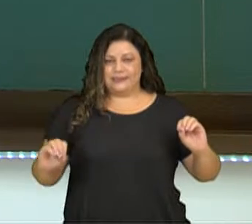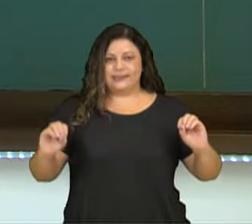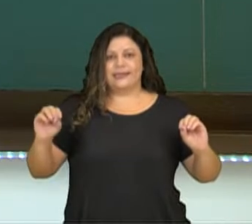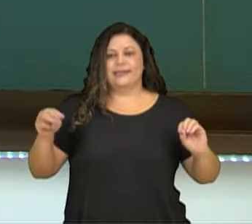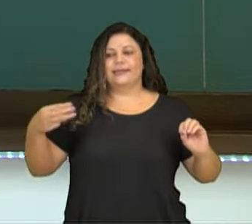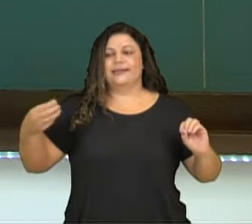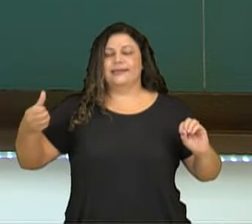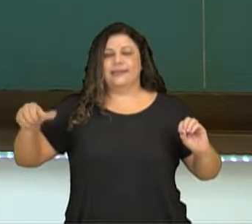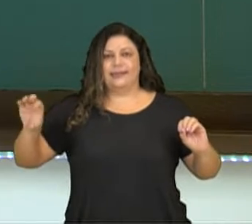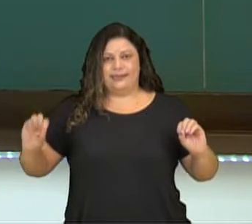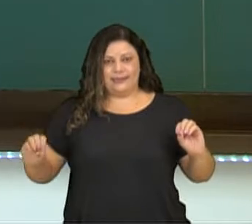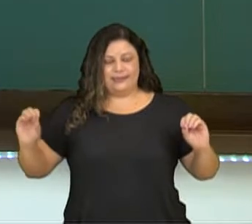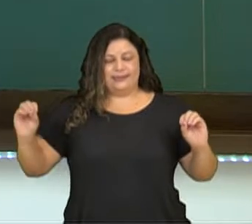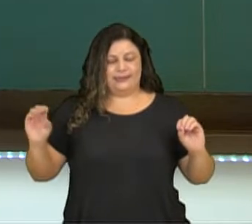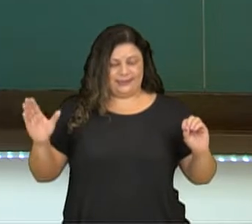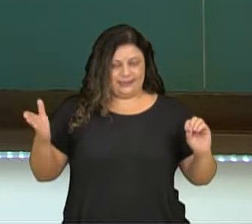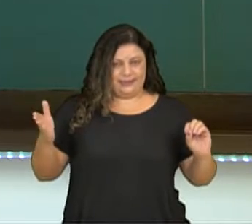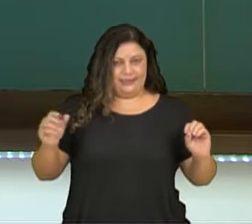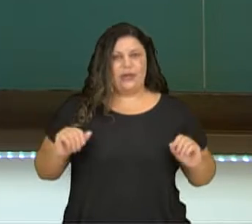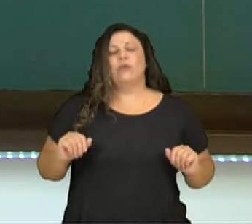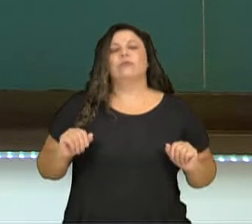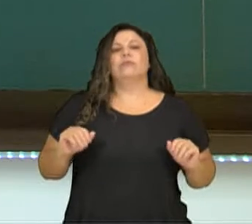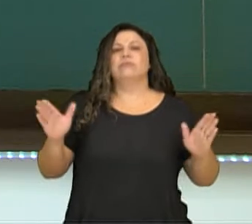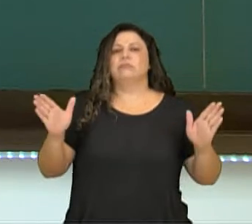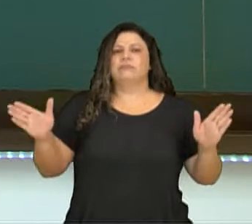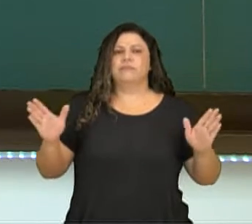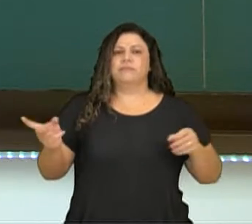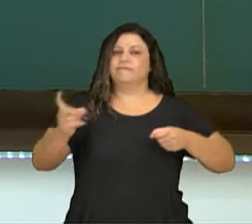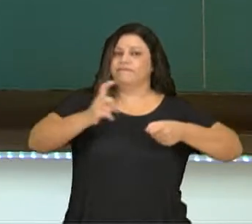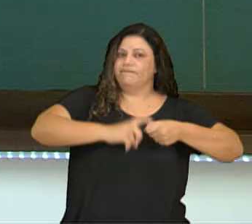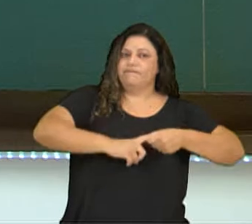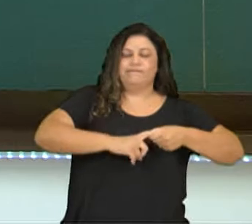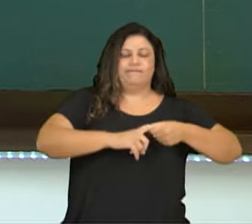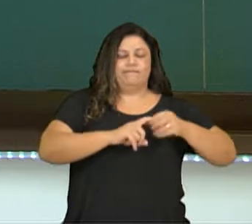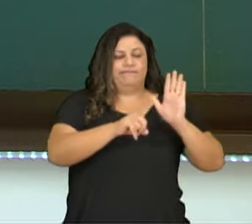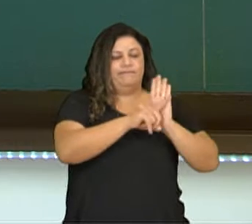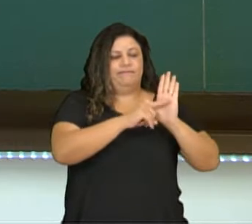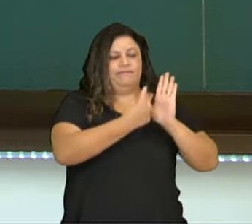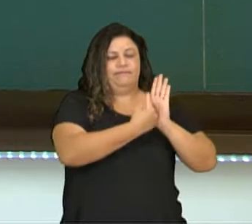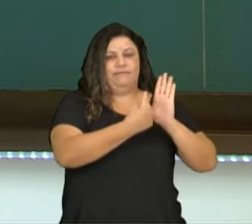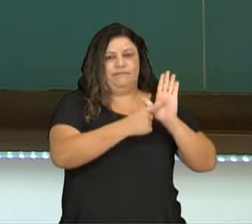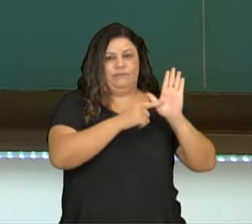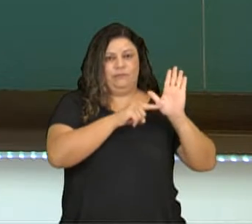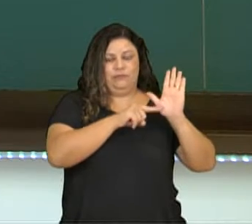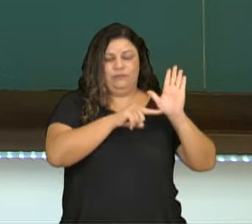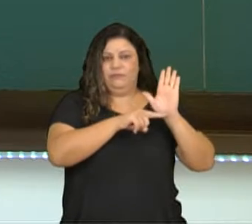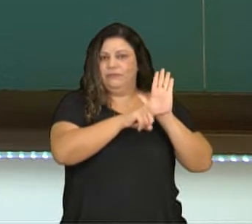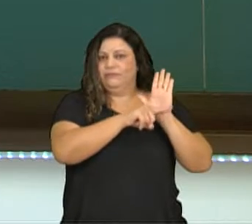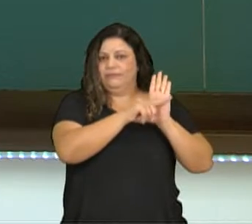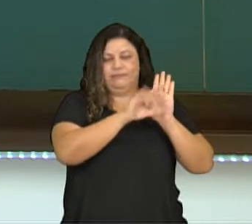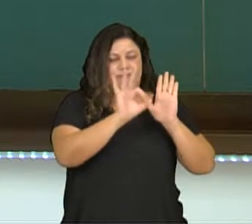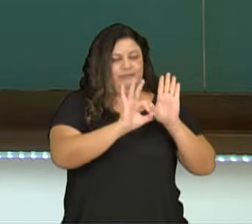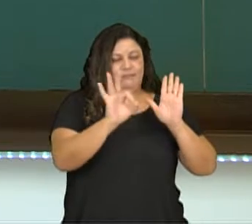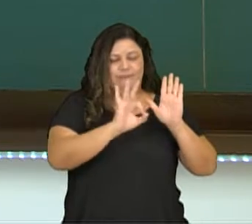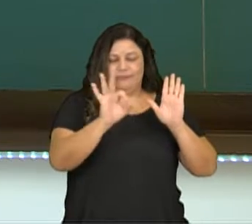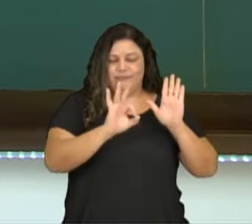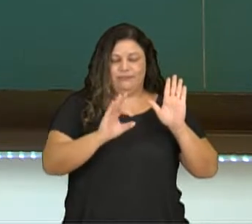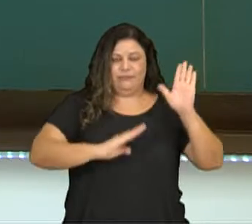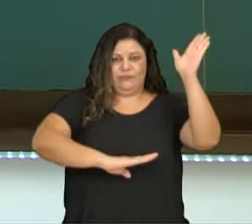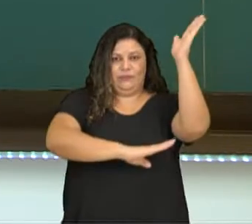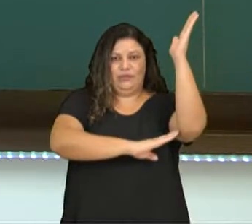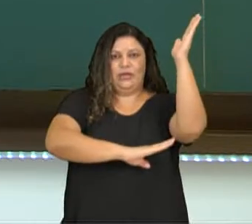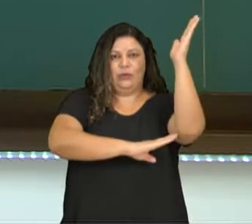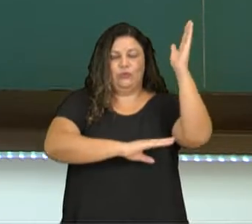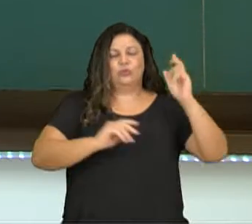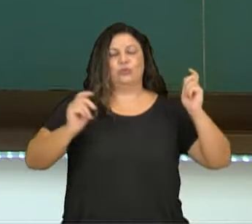270 e 360 graus, eles não pertencem a nenhum quadrante porque eles estão sobre os eixos ordenados, ou